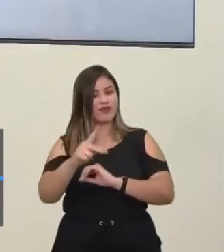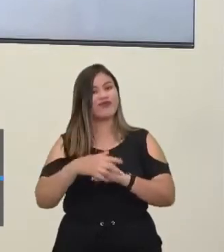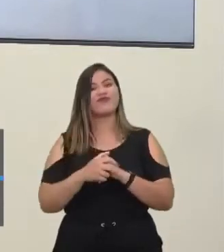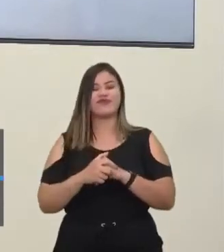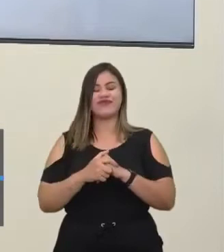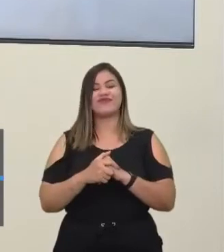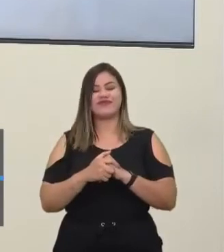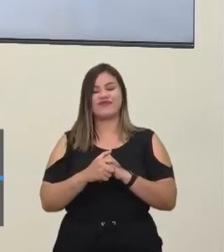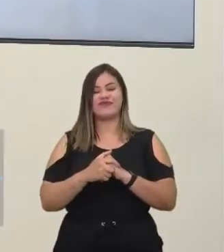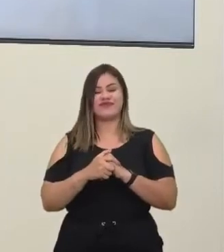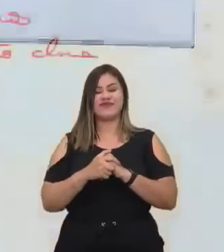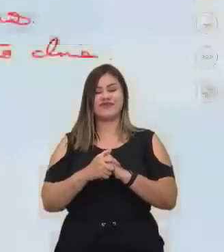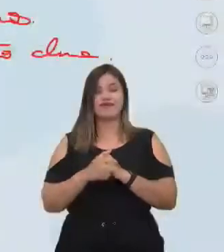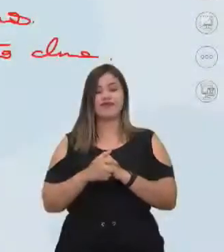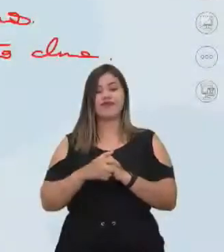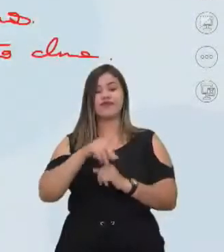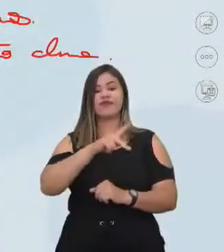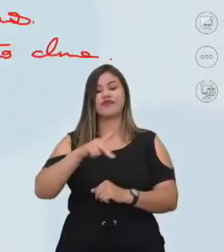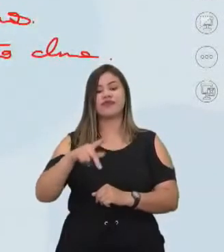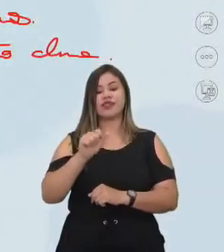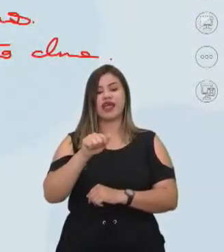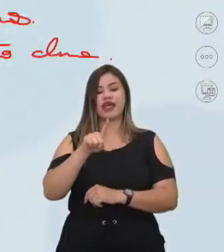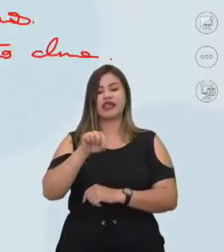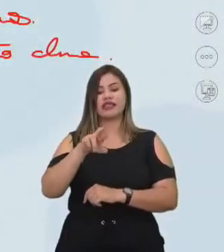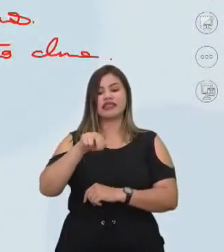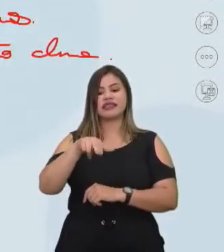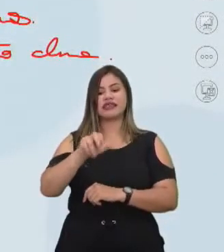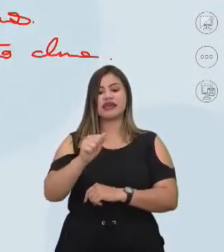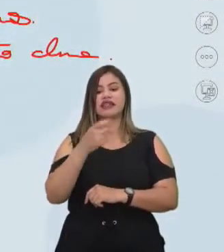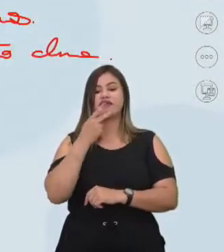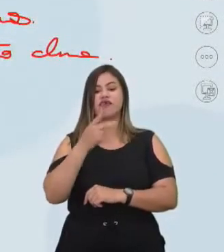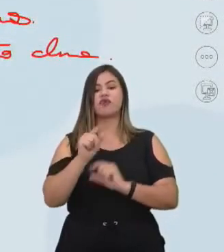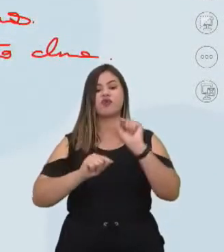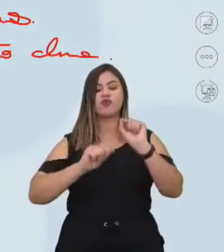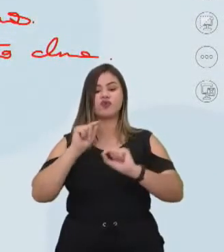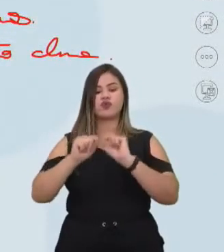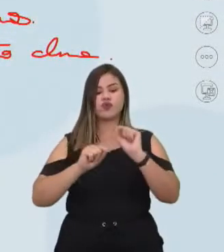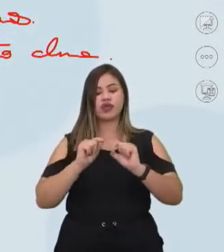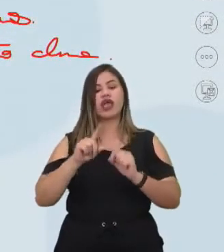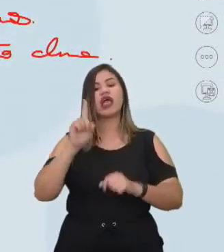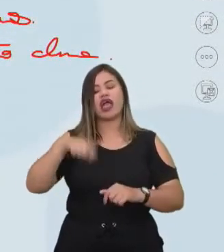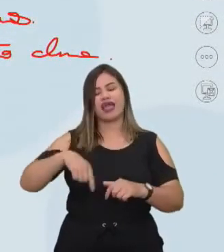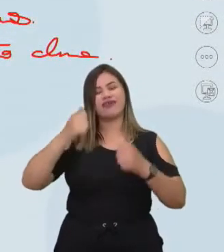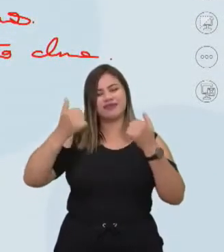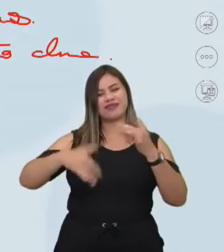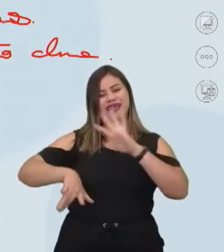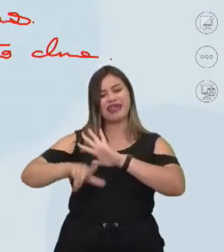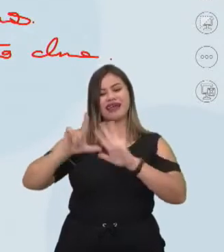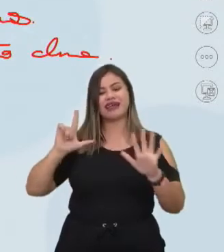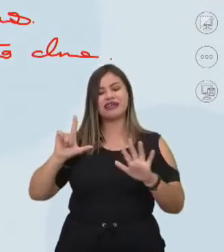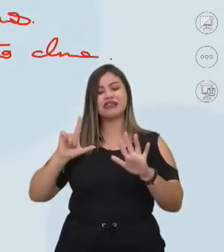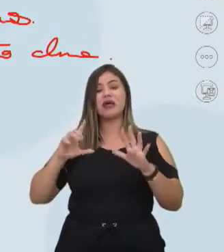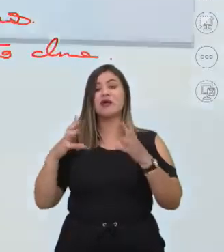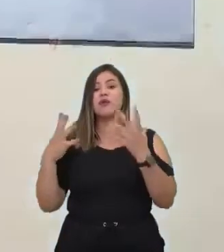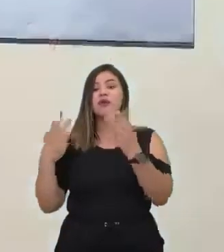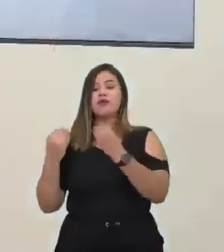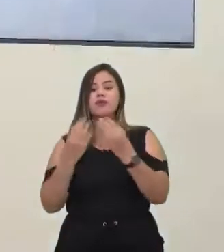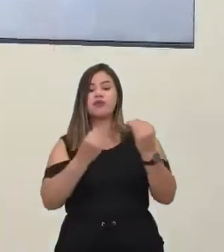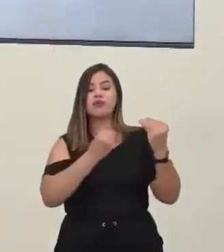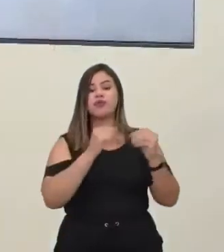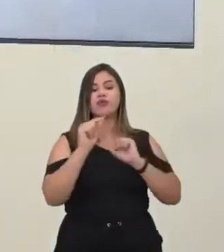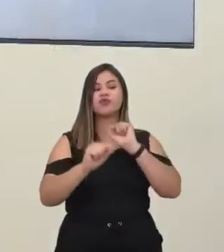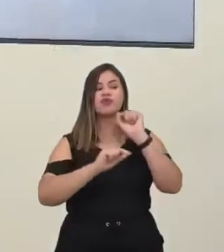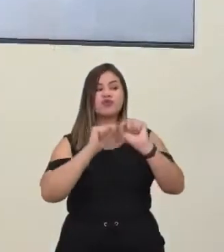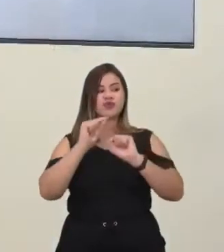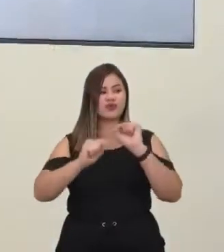aí, tá bom? E a professora Adriana citou, né, que justamente, né, foi aquilo que eu expliquei lá no comecinho, que muitos, justamente